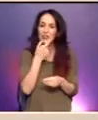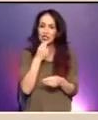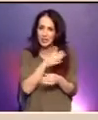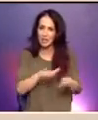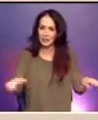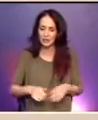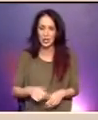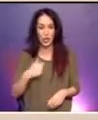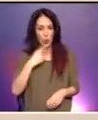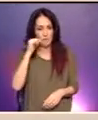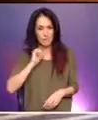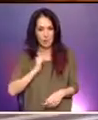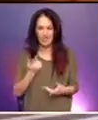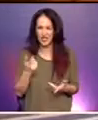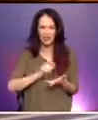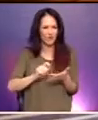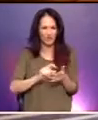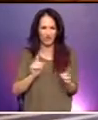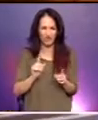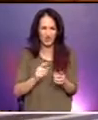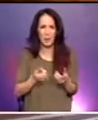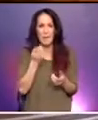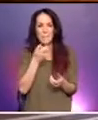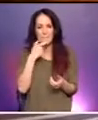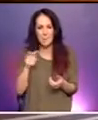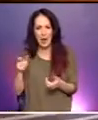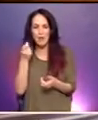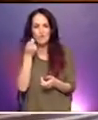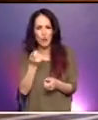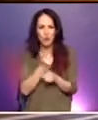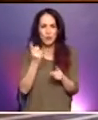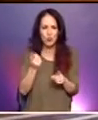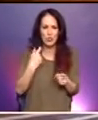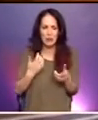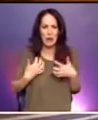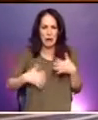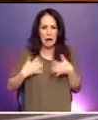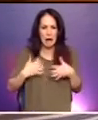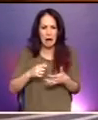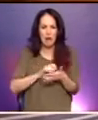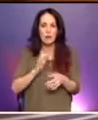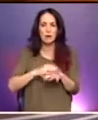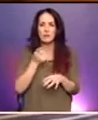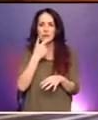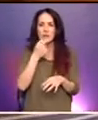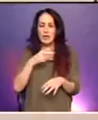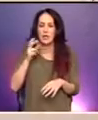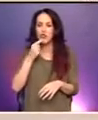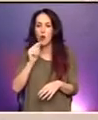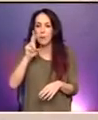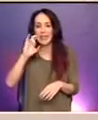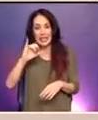sou pai sem jeito escrever quanto em poucas palavras o que justifica o meu pavor ao medicamento ritalina